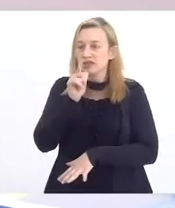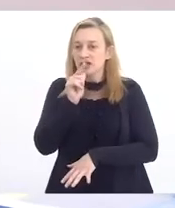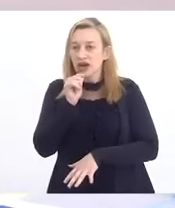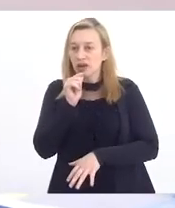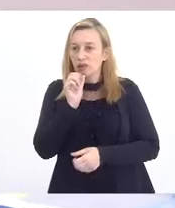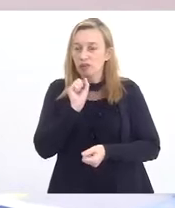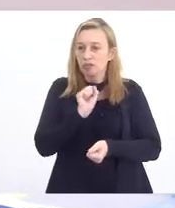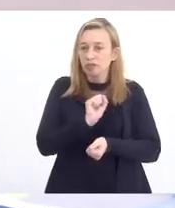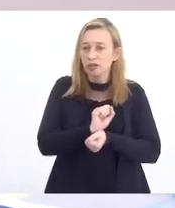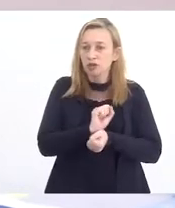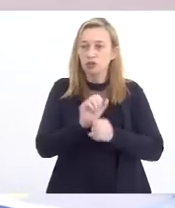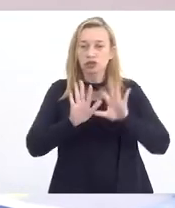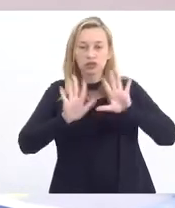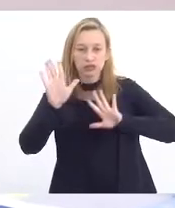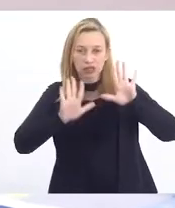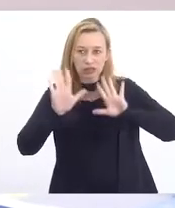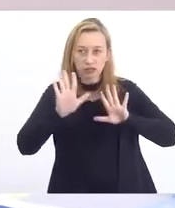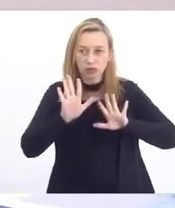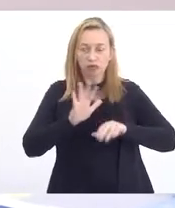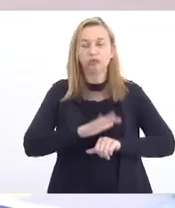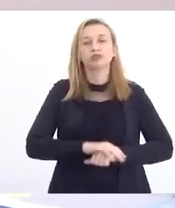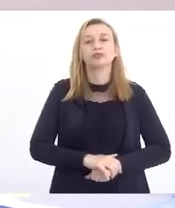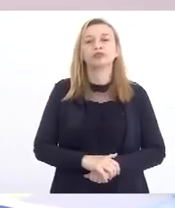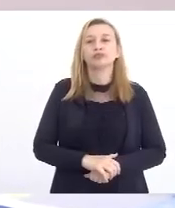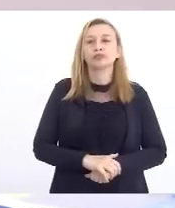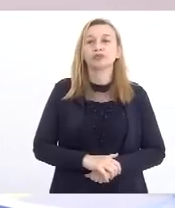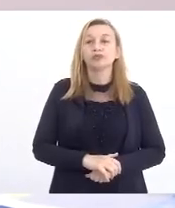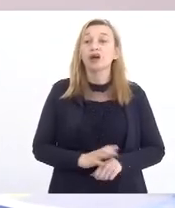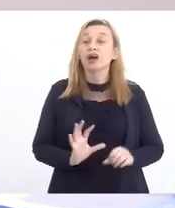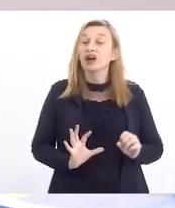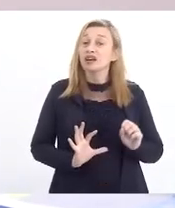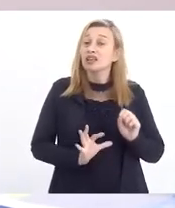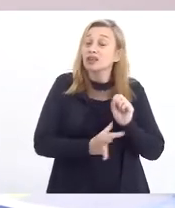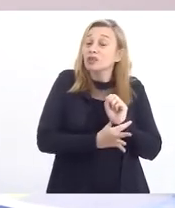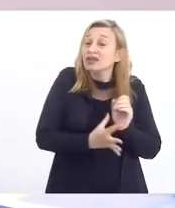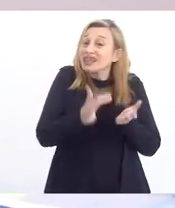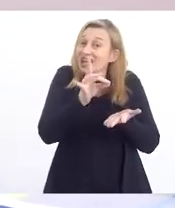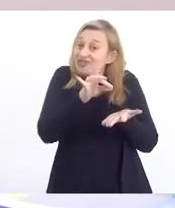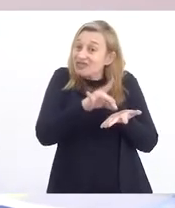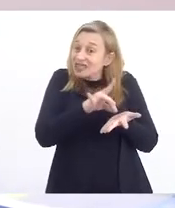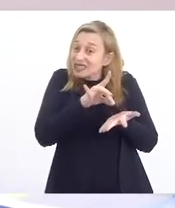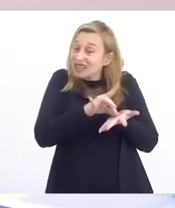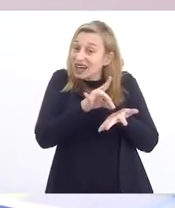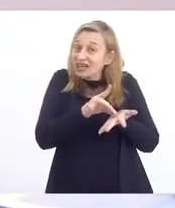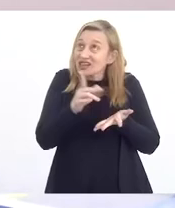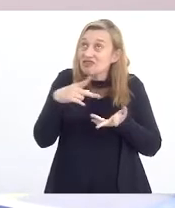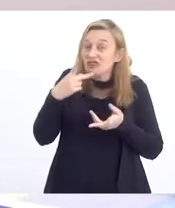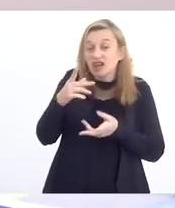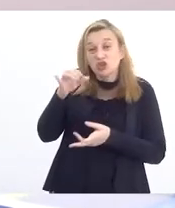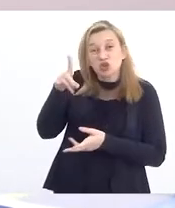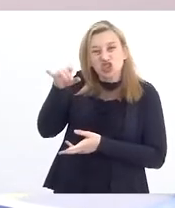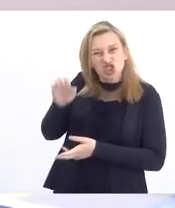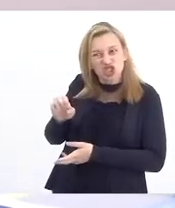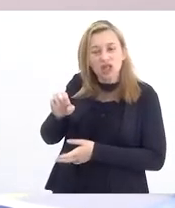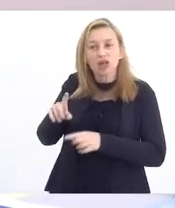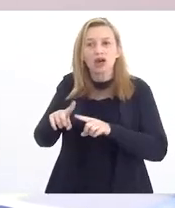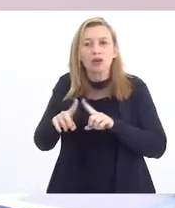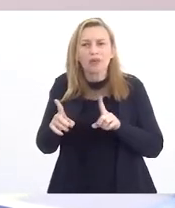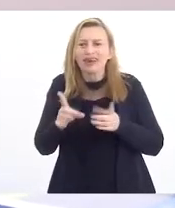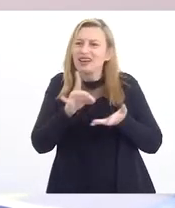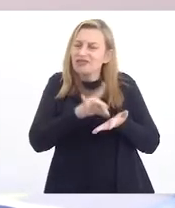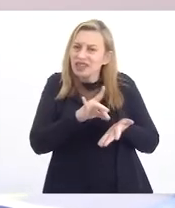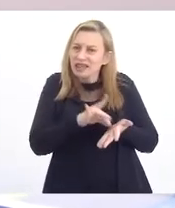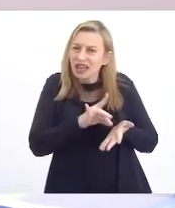tá? Momentaneamente. A proteção, na verdade, se questiona muito o DIC, se questiona, mas, na verdade, a SEDAE